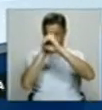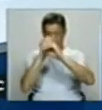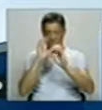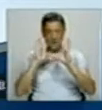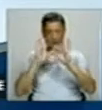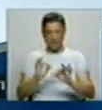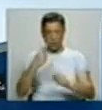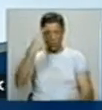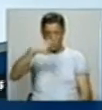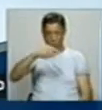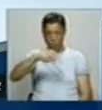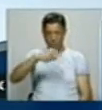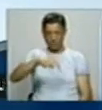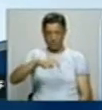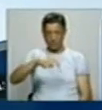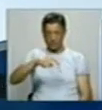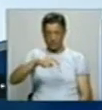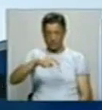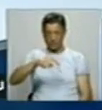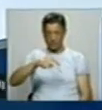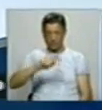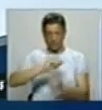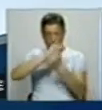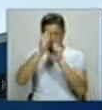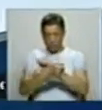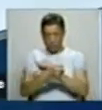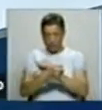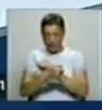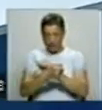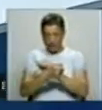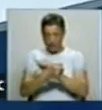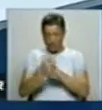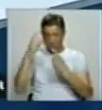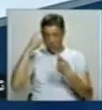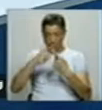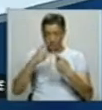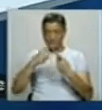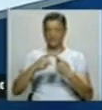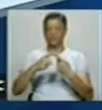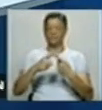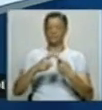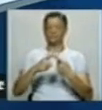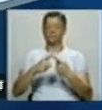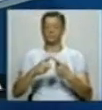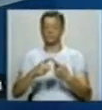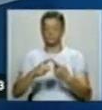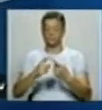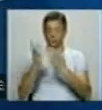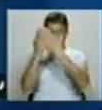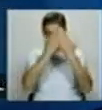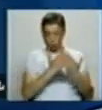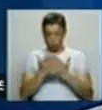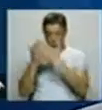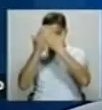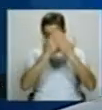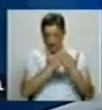absolutamente extraordinária e que já está a revolucionar a astronomia. O propósito dele é, sobretudo, mapear, estudar os locais,